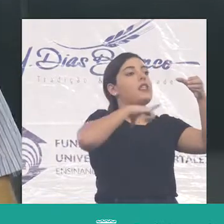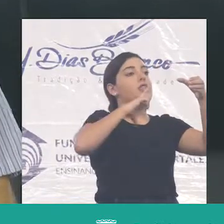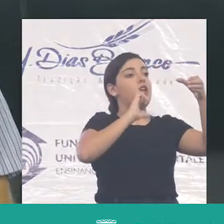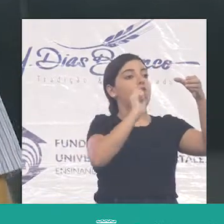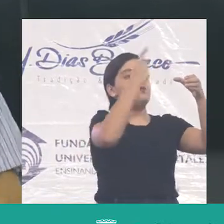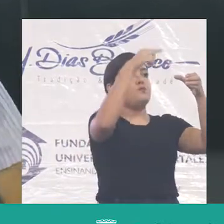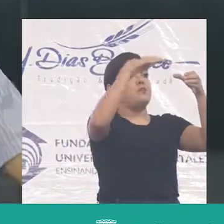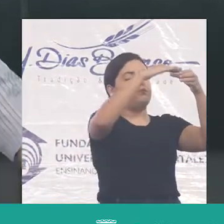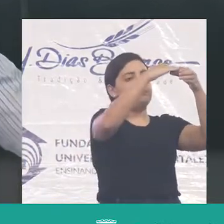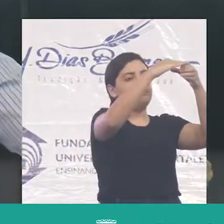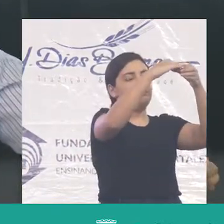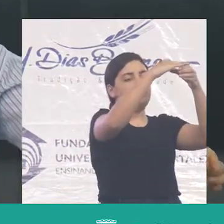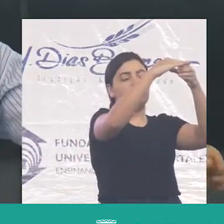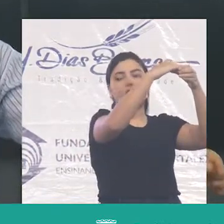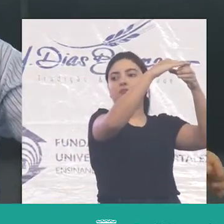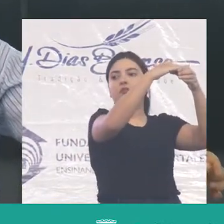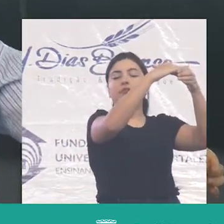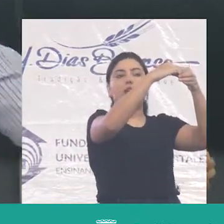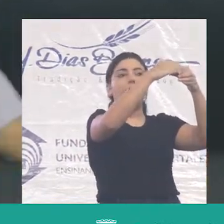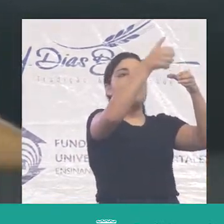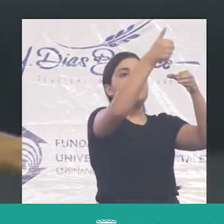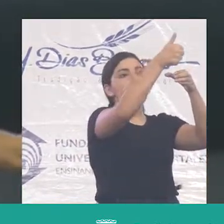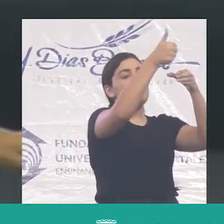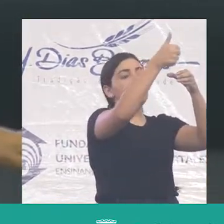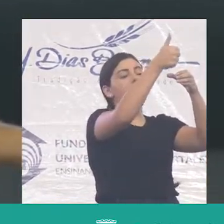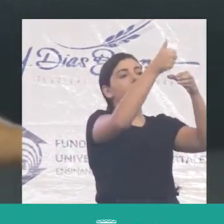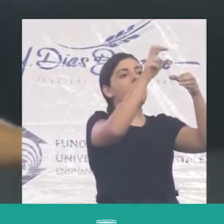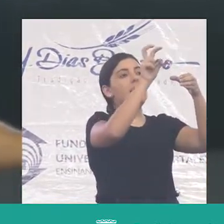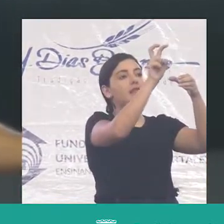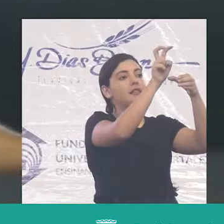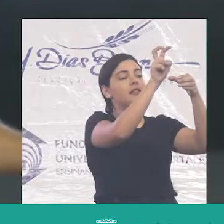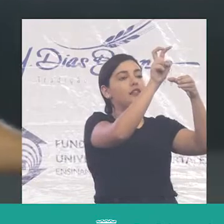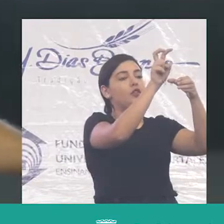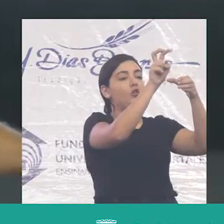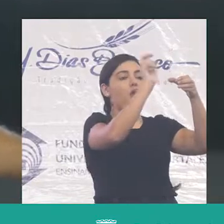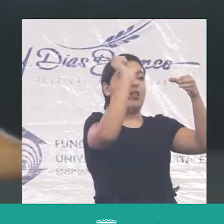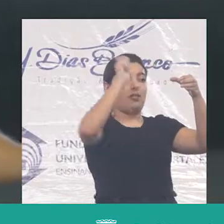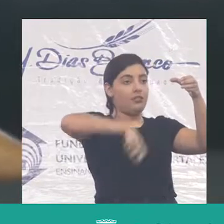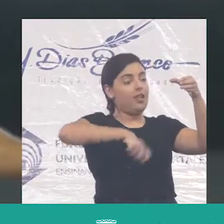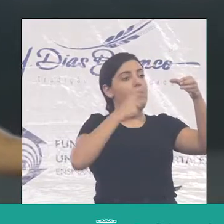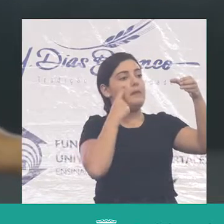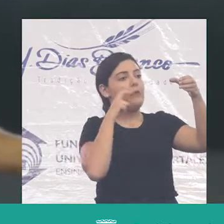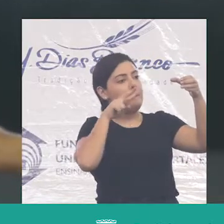cima. Então eu disse que a primeira camada tem 5 faces visíveis.